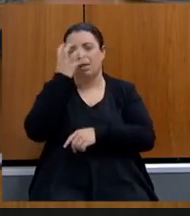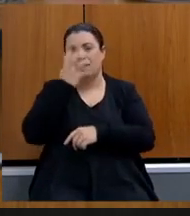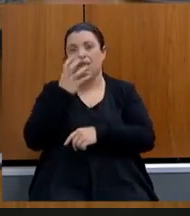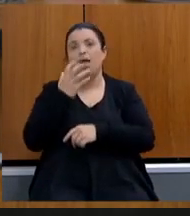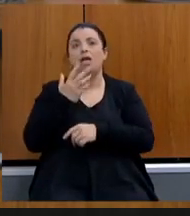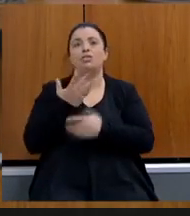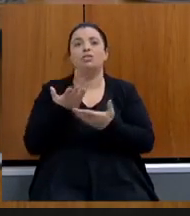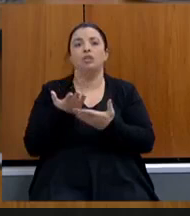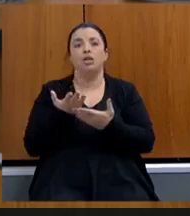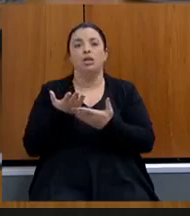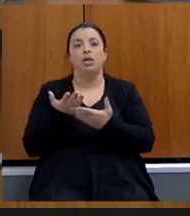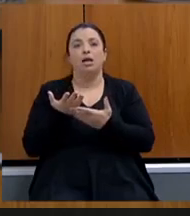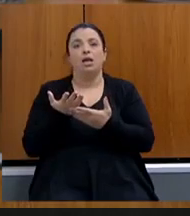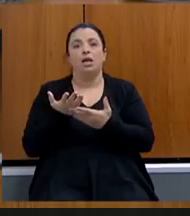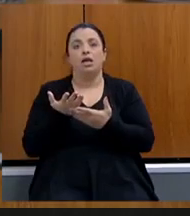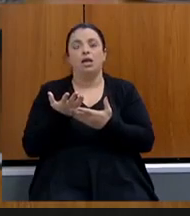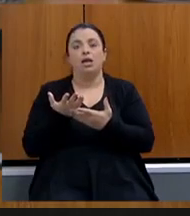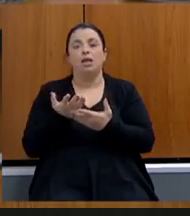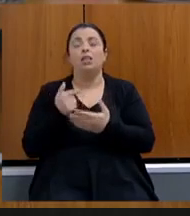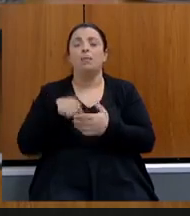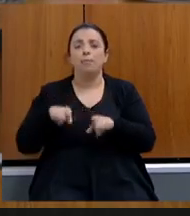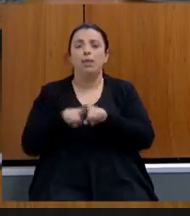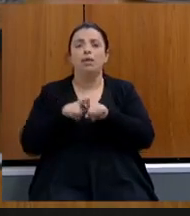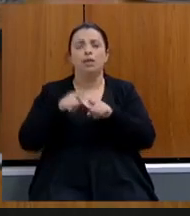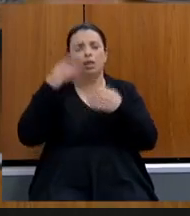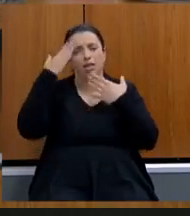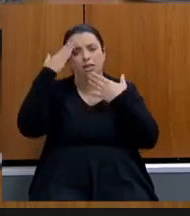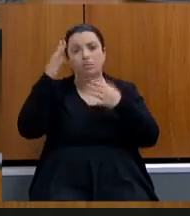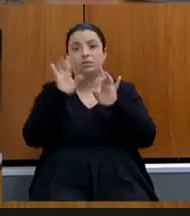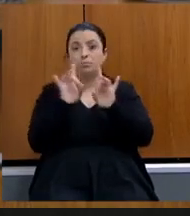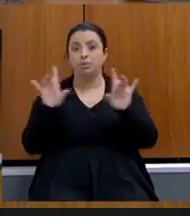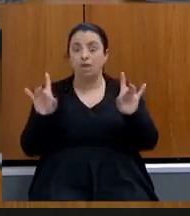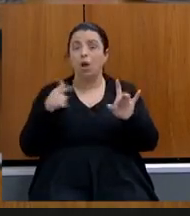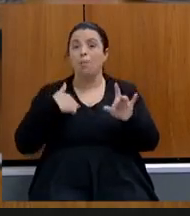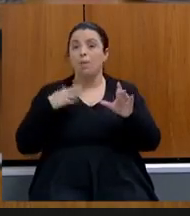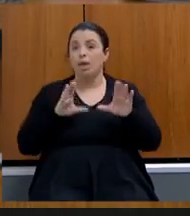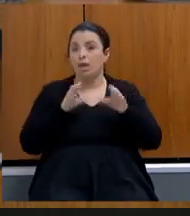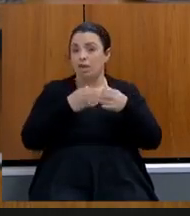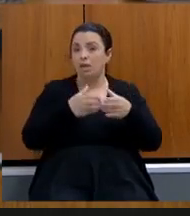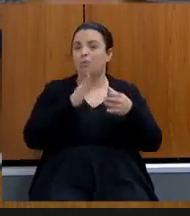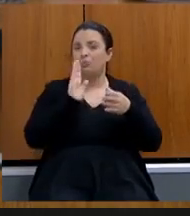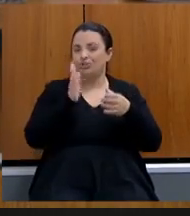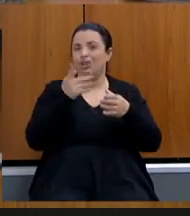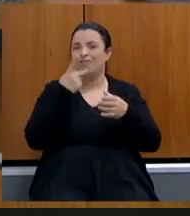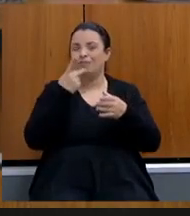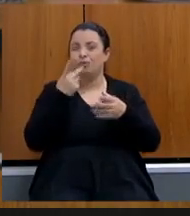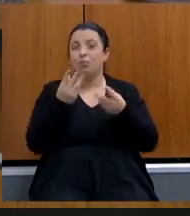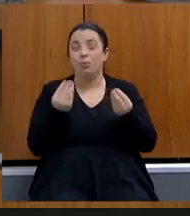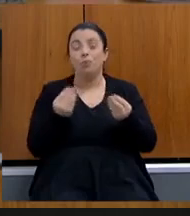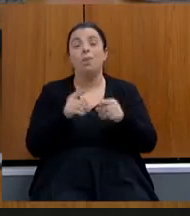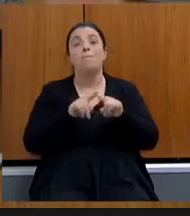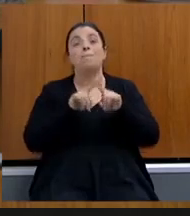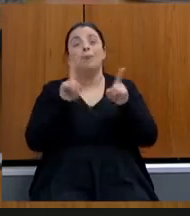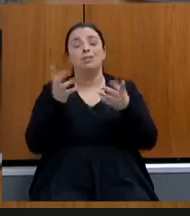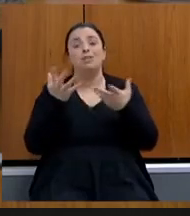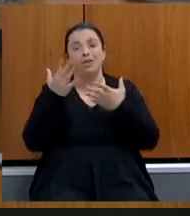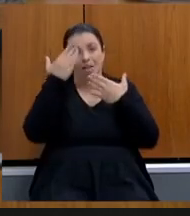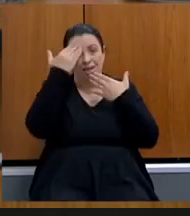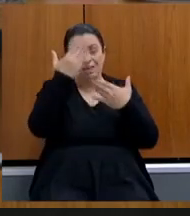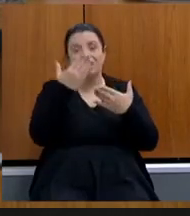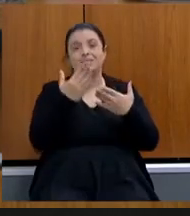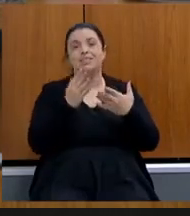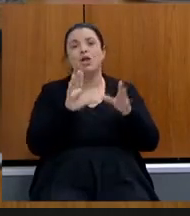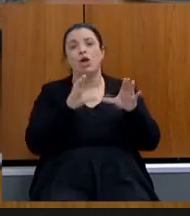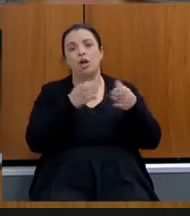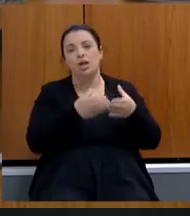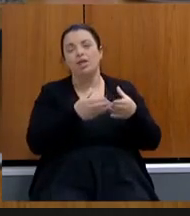e queria fazer um agradecimento muito especial e sei que a minha que foi muito mencionada a nossa nossa equipe